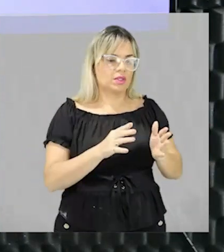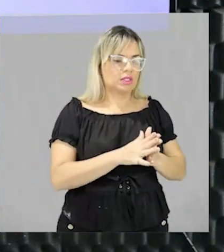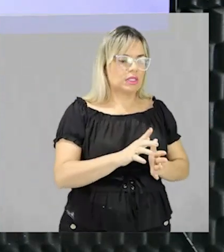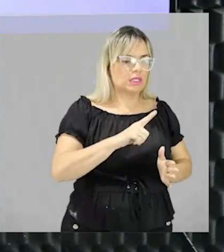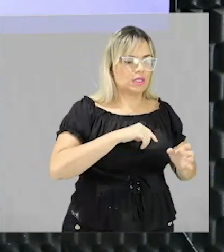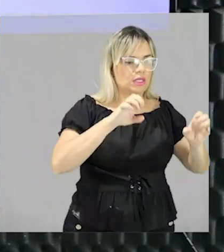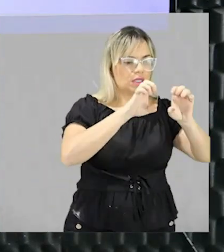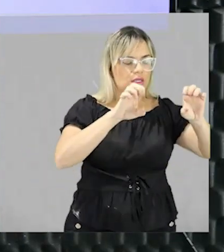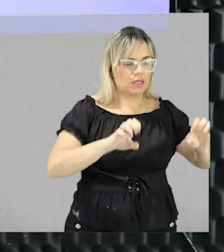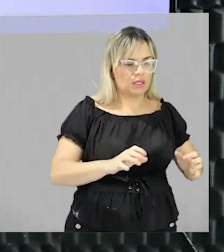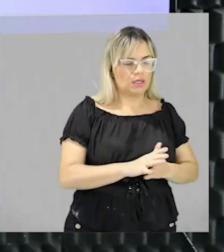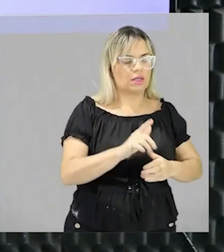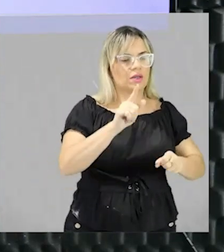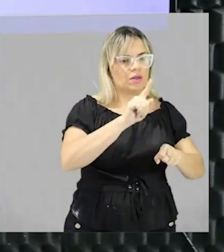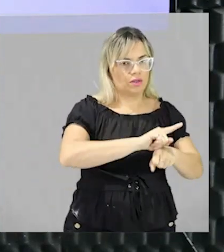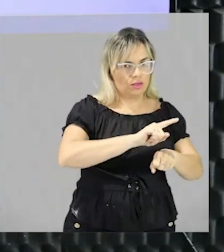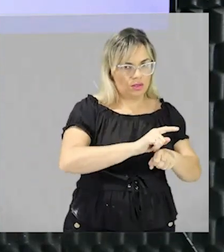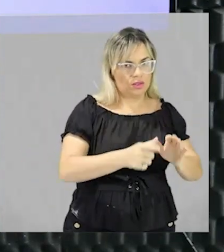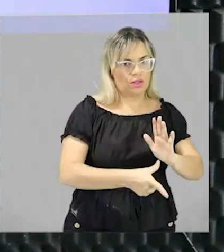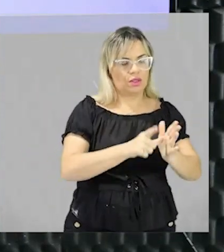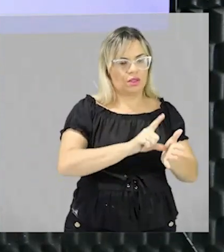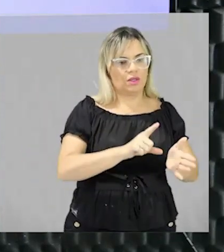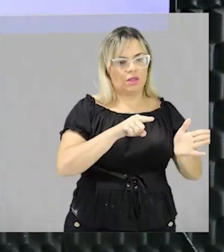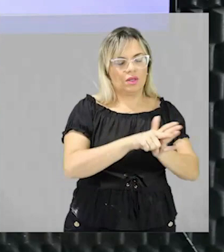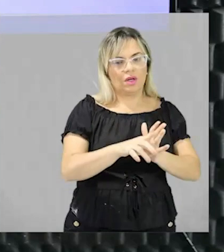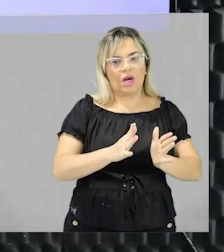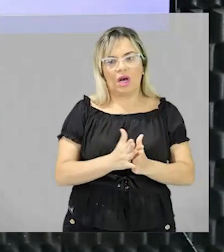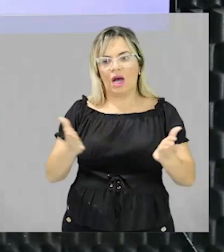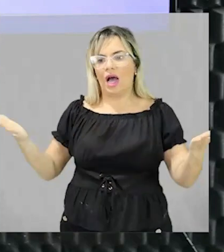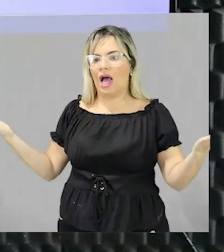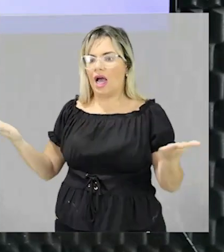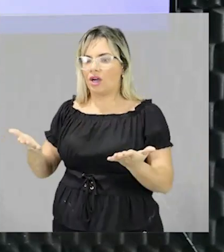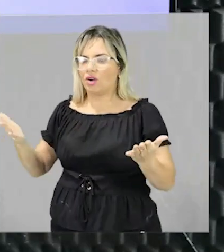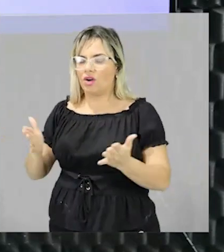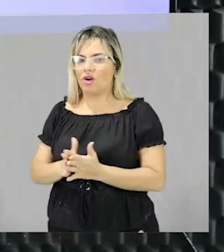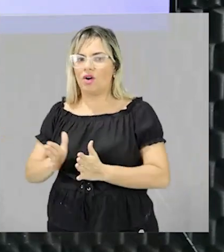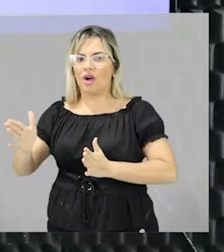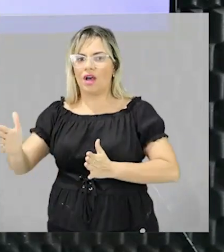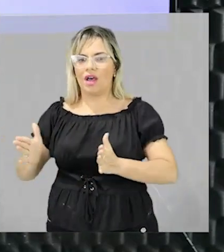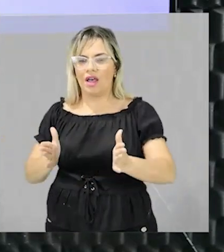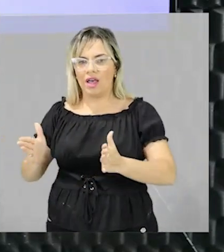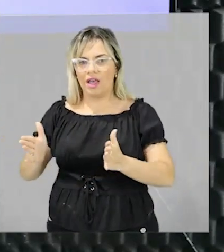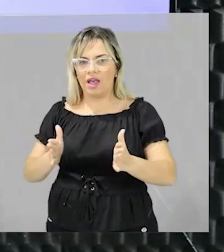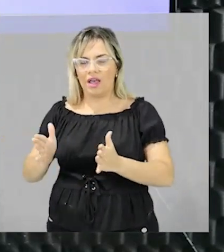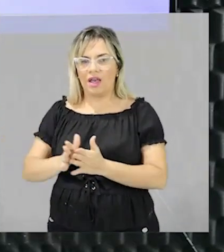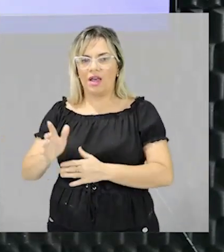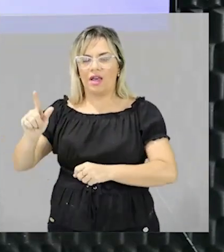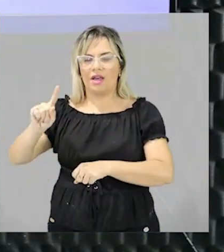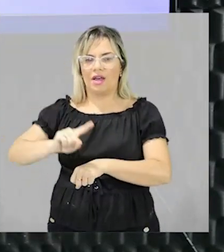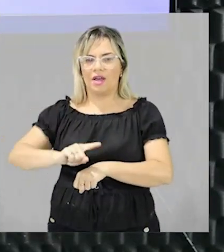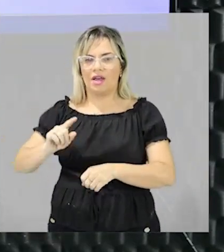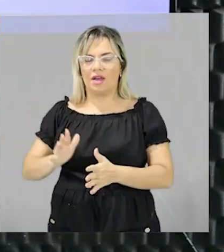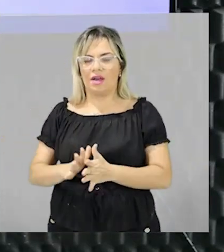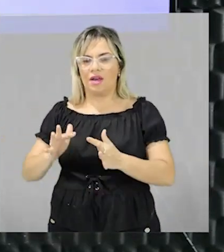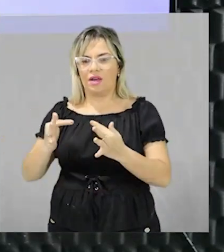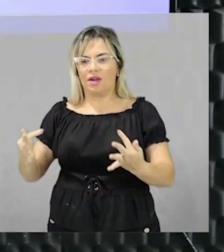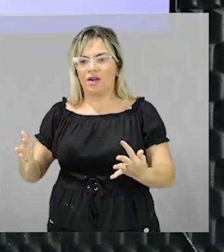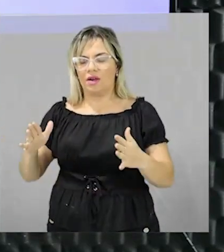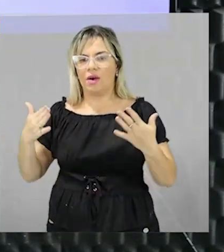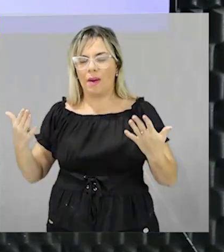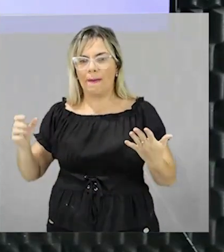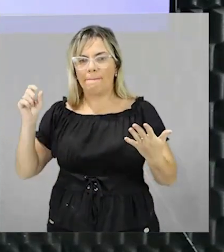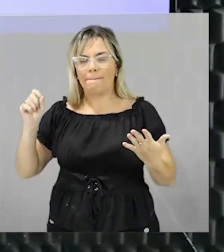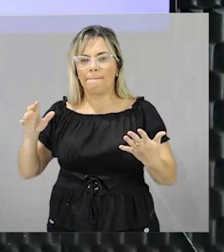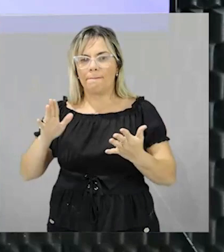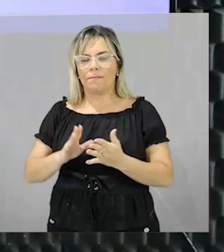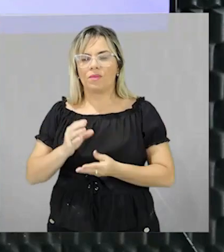estruturas geológicas, que nós falamos na questão anterior, e agora ele está falando de eras geológicas. Para te simplificar o que é uma era